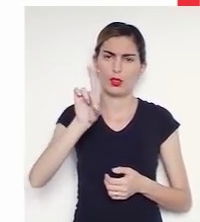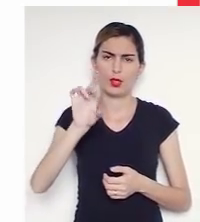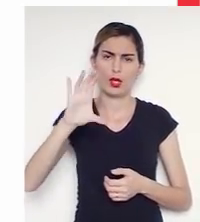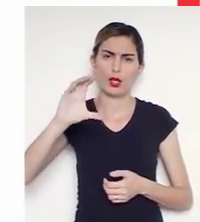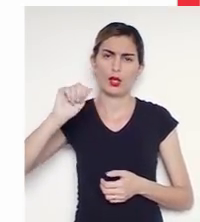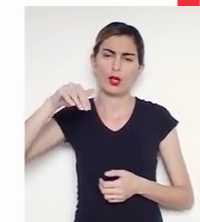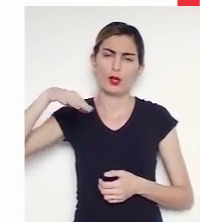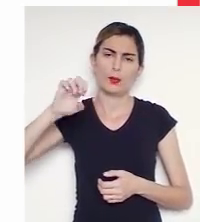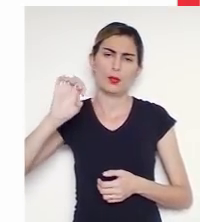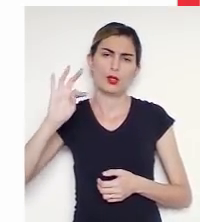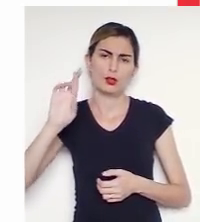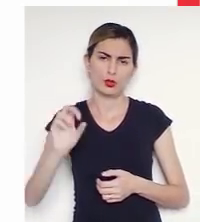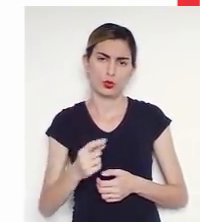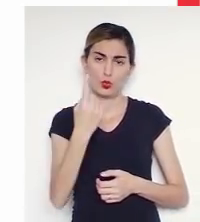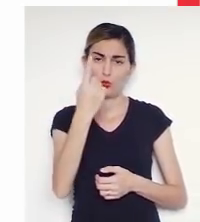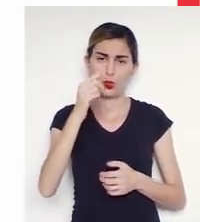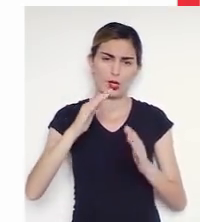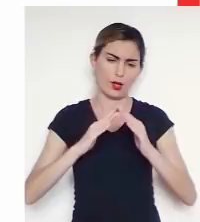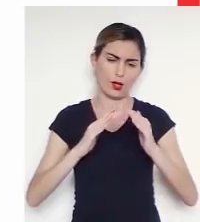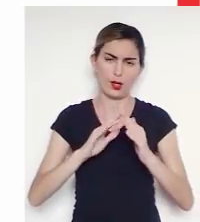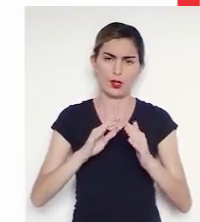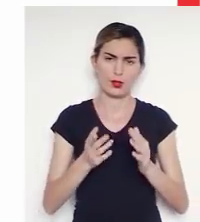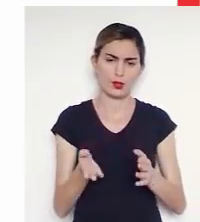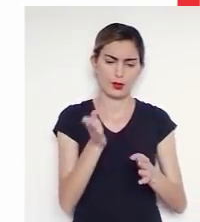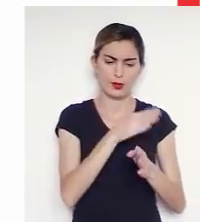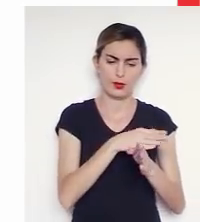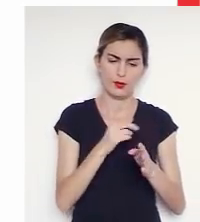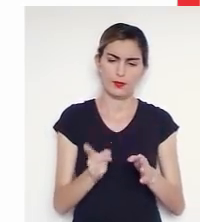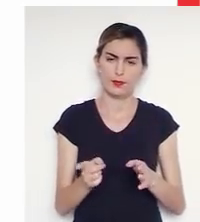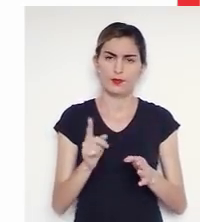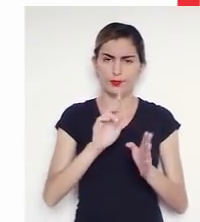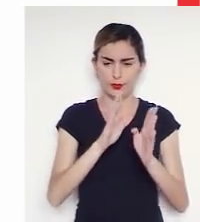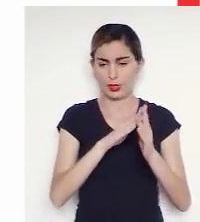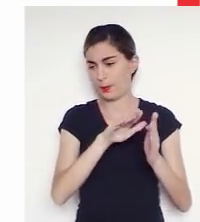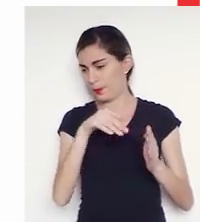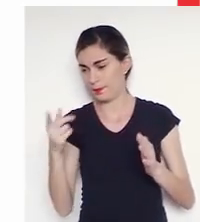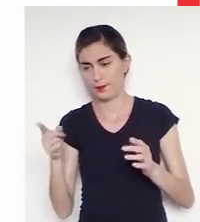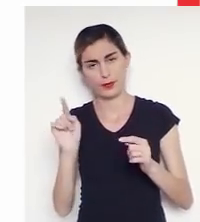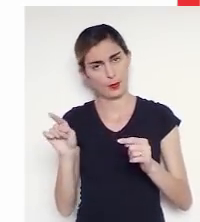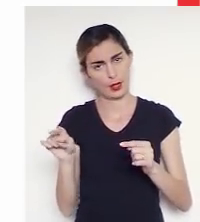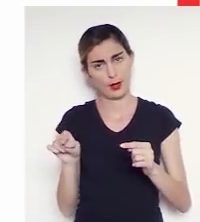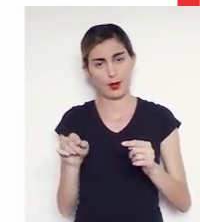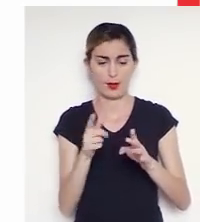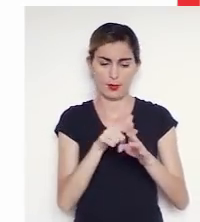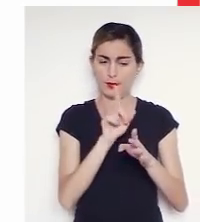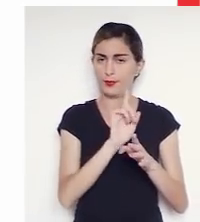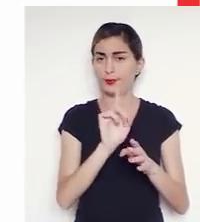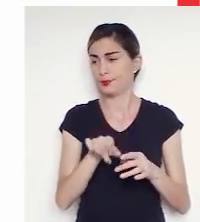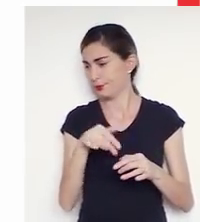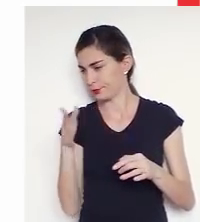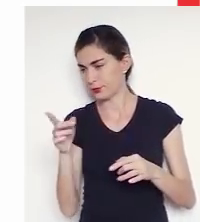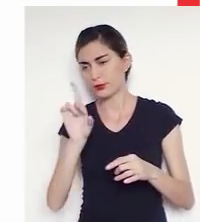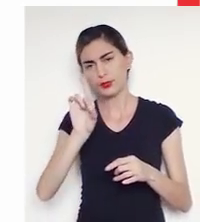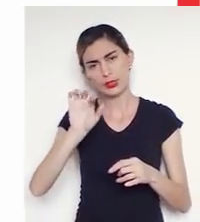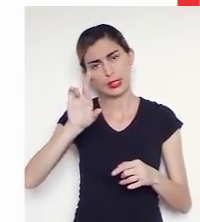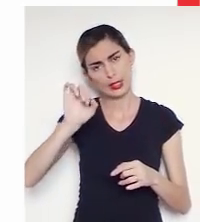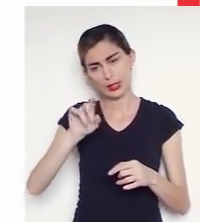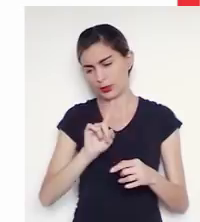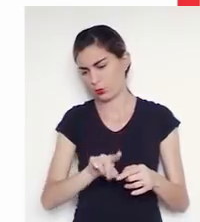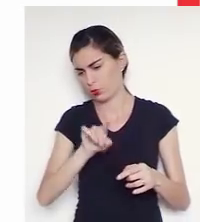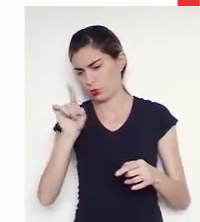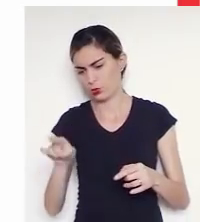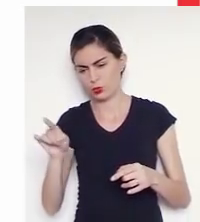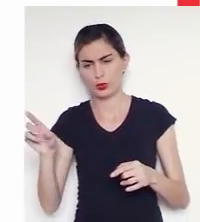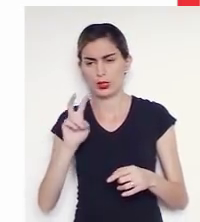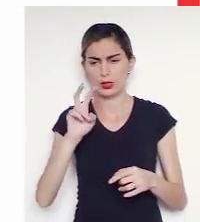decâmetros. Isso. Uma casa para a direita. Muito bem. Conforme aparece na sua telinha. E aí, finalmente,